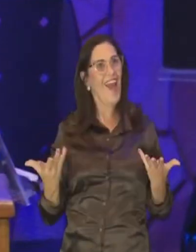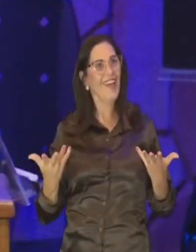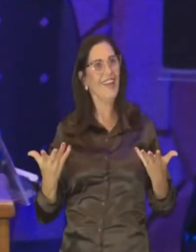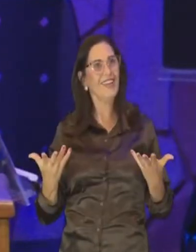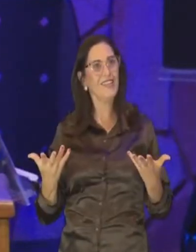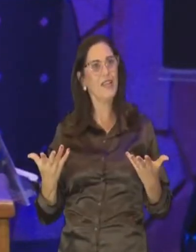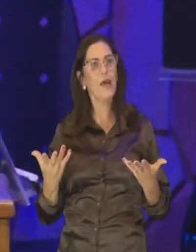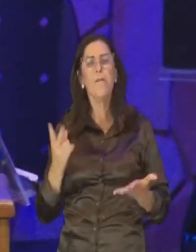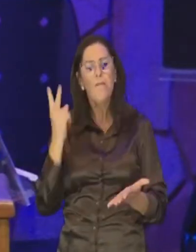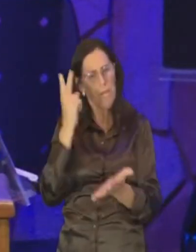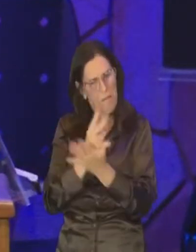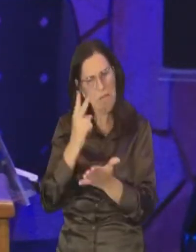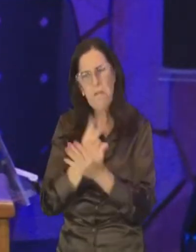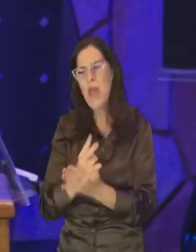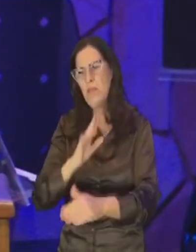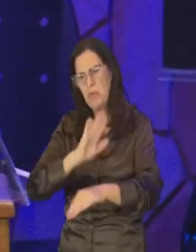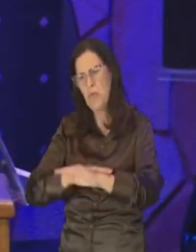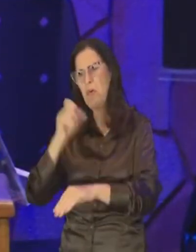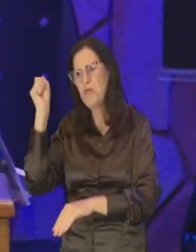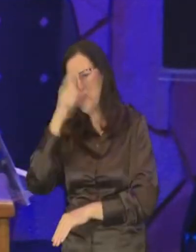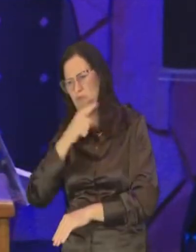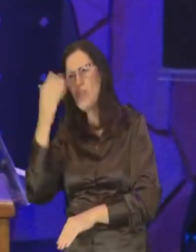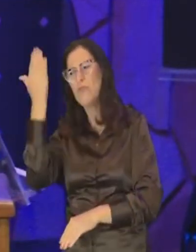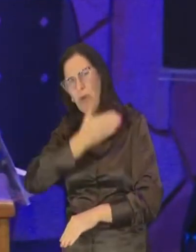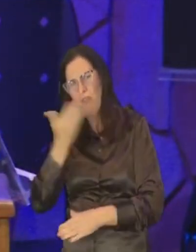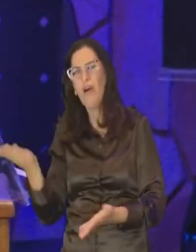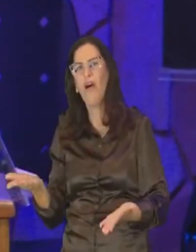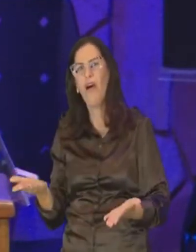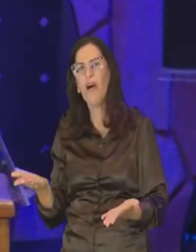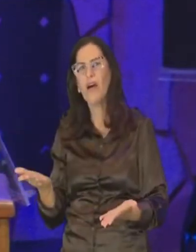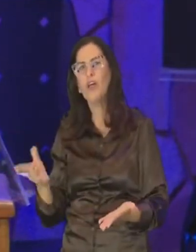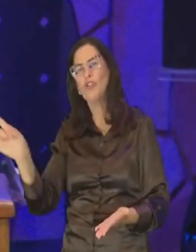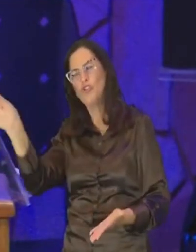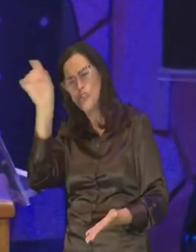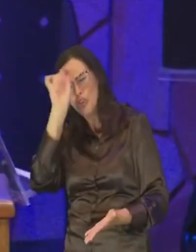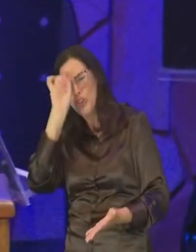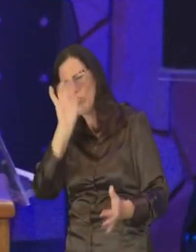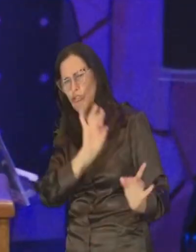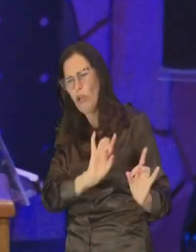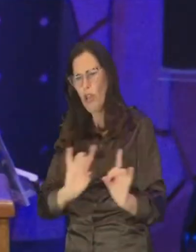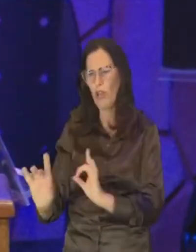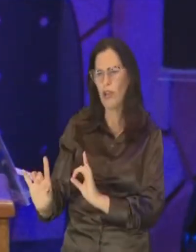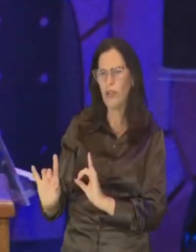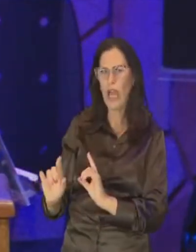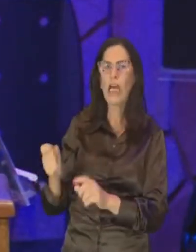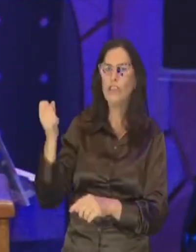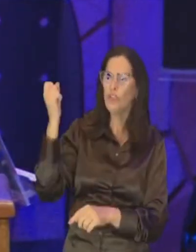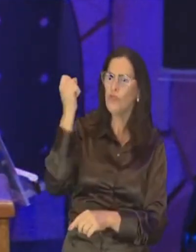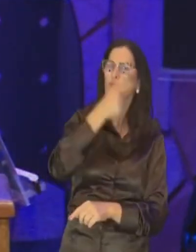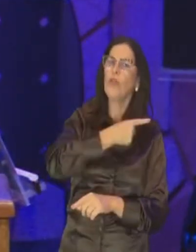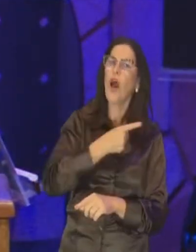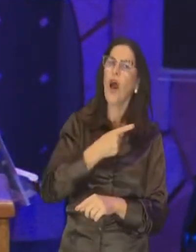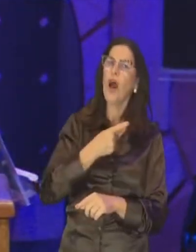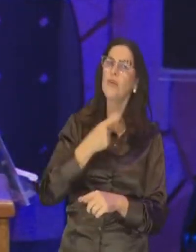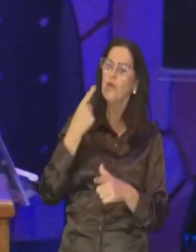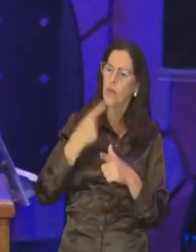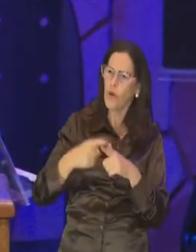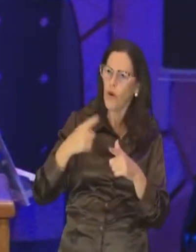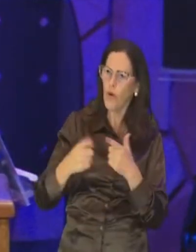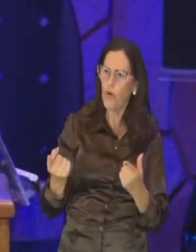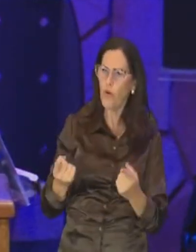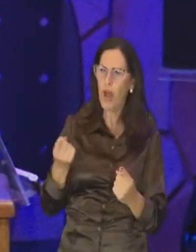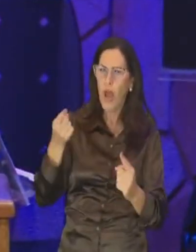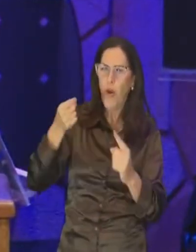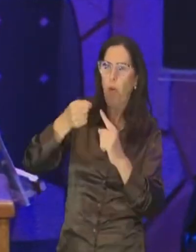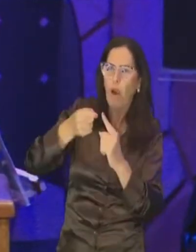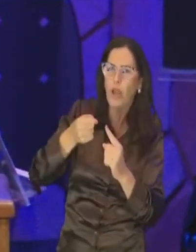as provocações da vida, o dia a dia, as dificuldades, as metas que ainda não